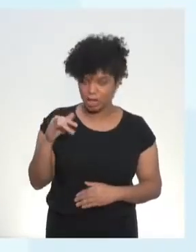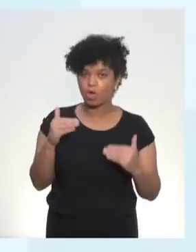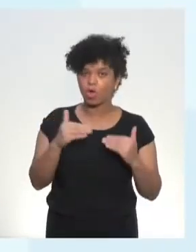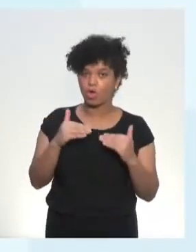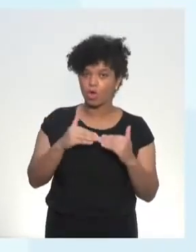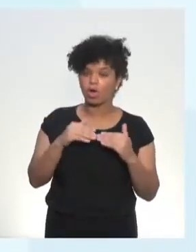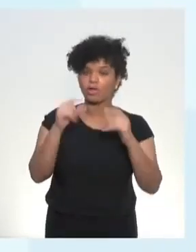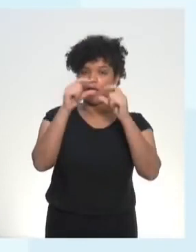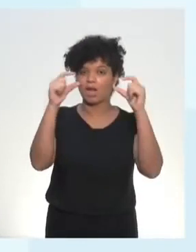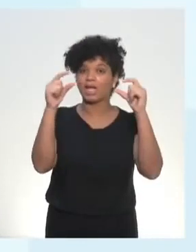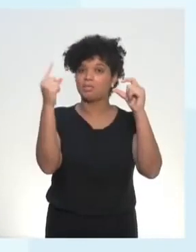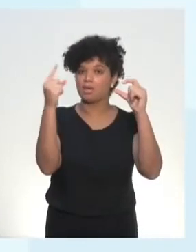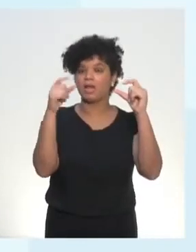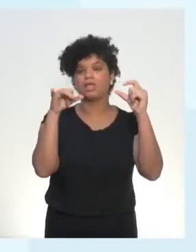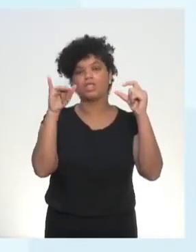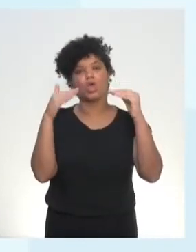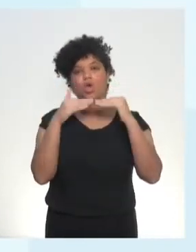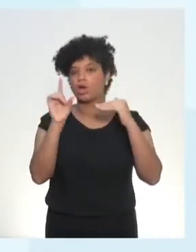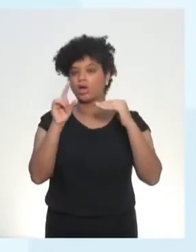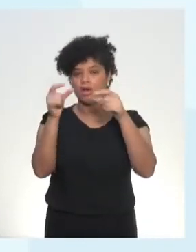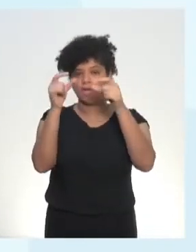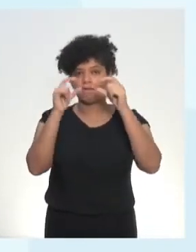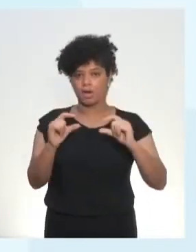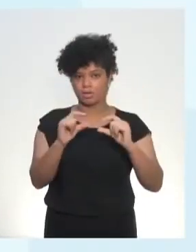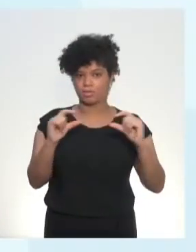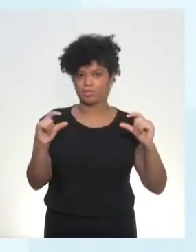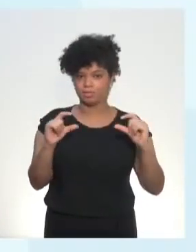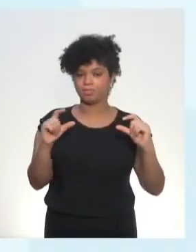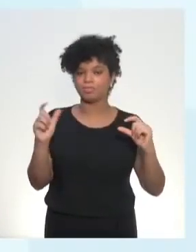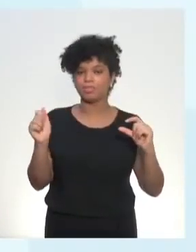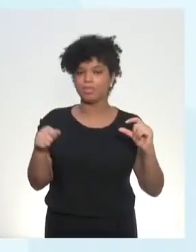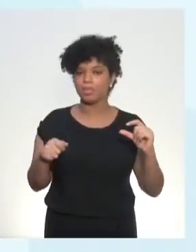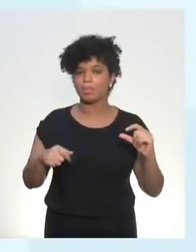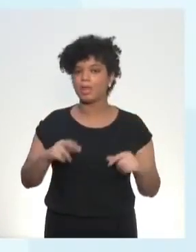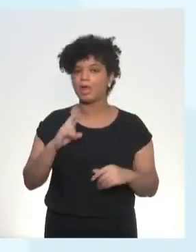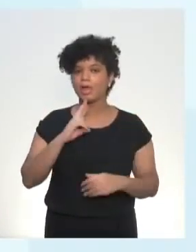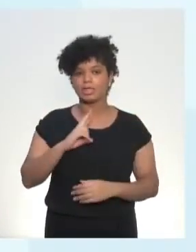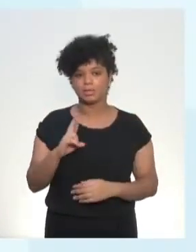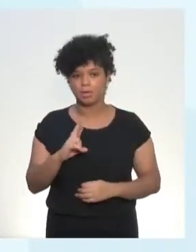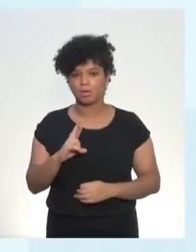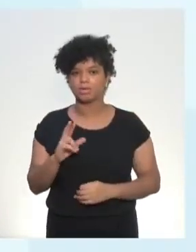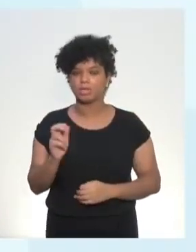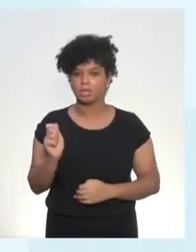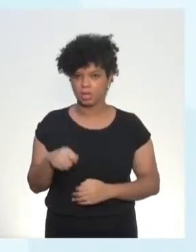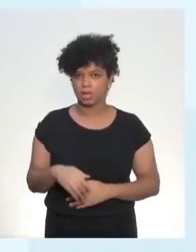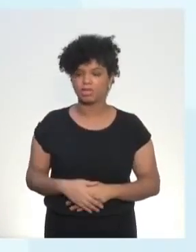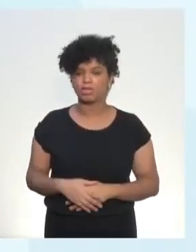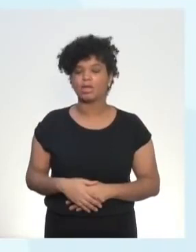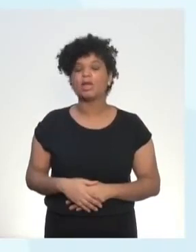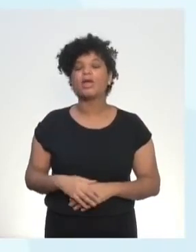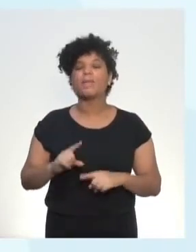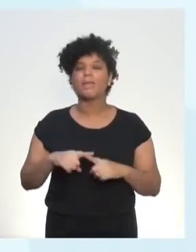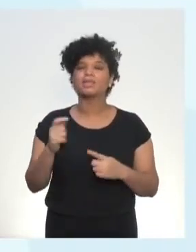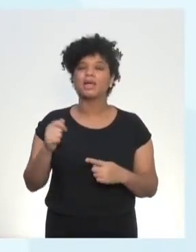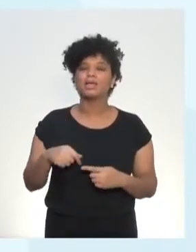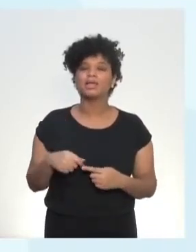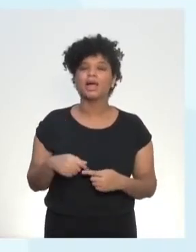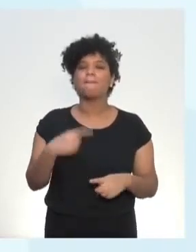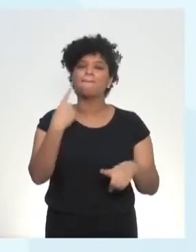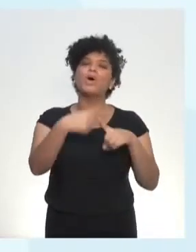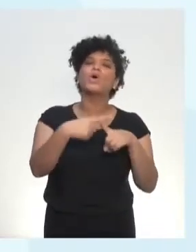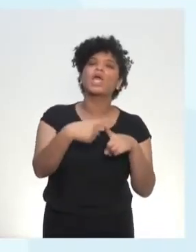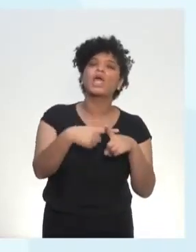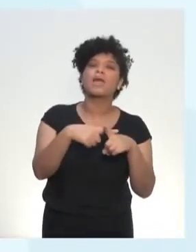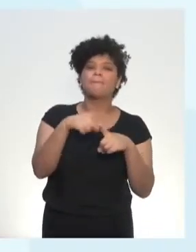fala I don't think. Se você quiser terminar aqui também a sua resposta no chat, não tem problema, tá? Mas se você quiser complementar com because, né, e